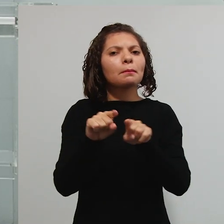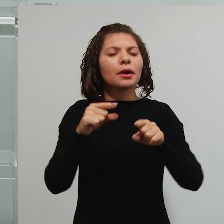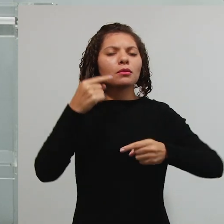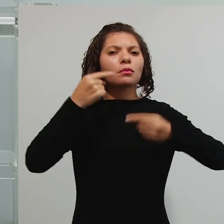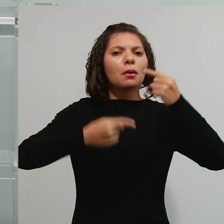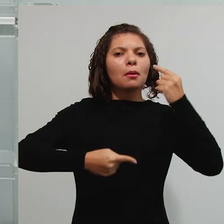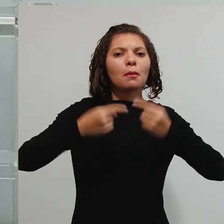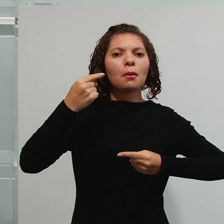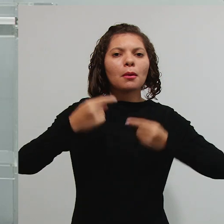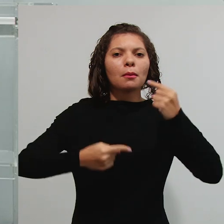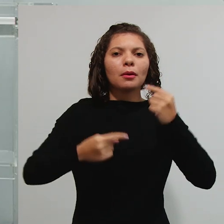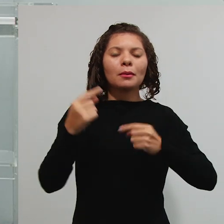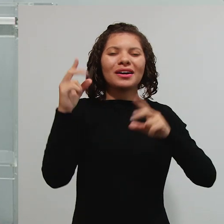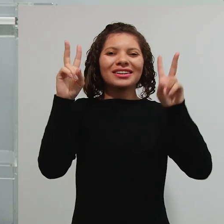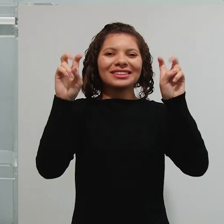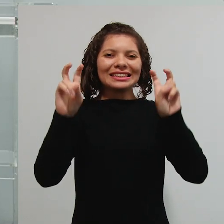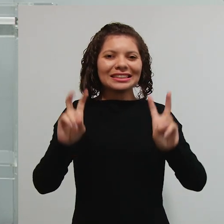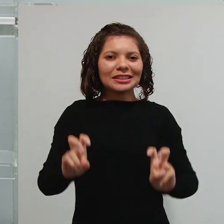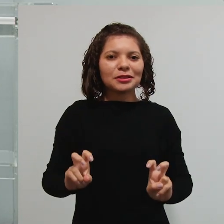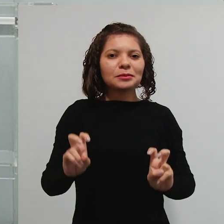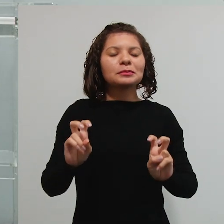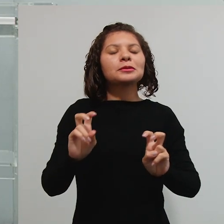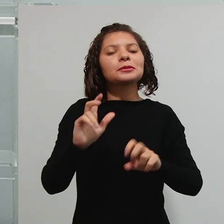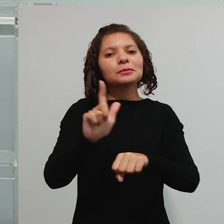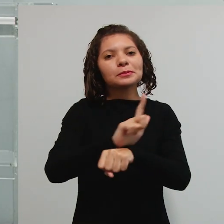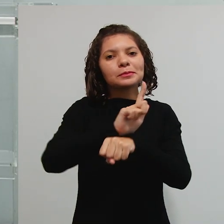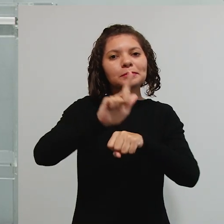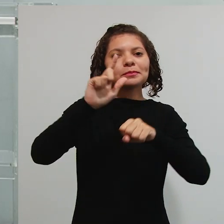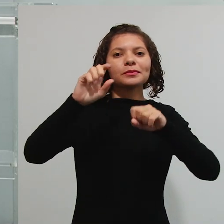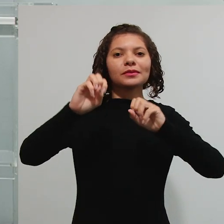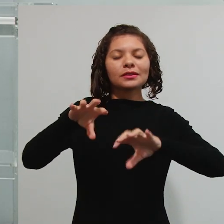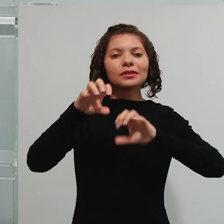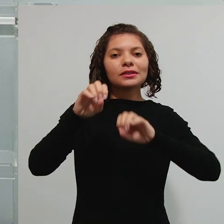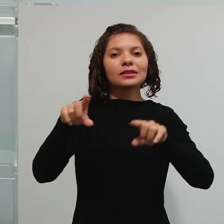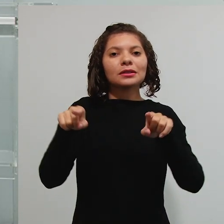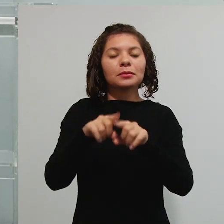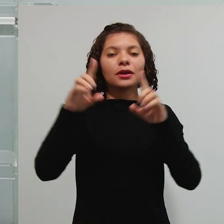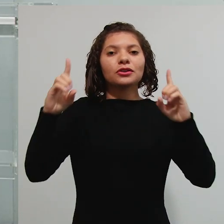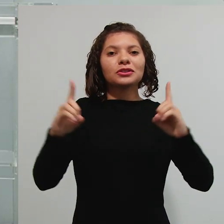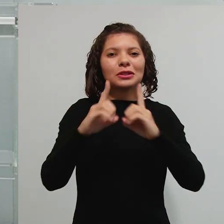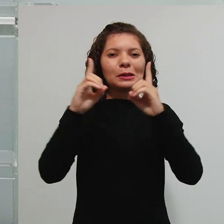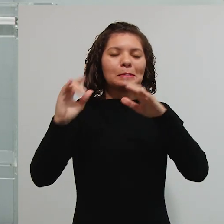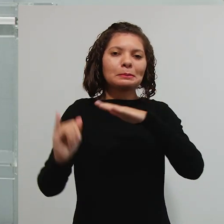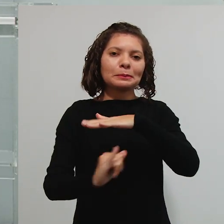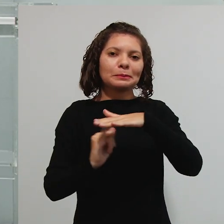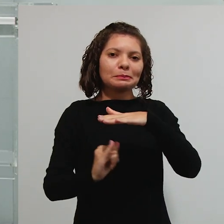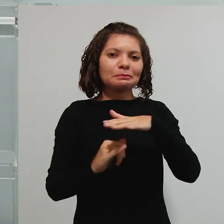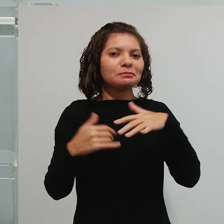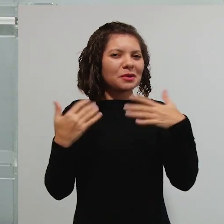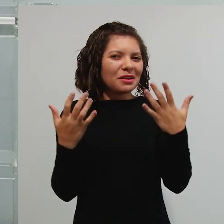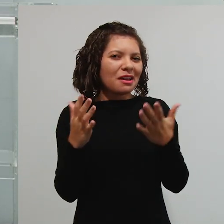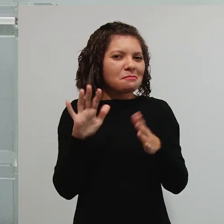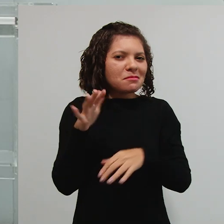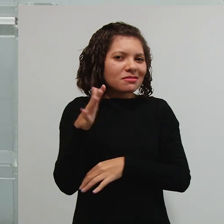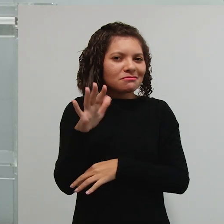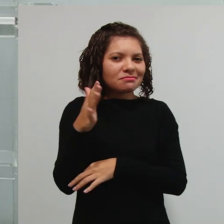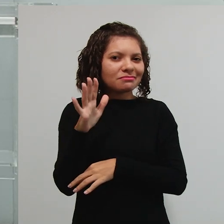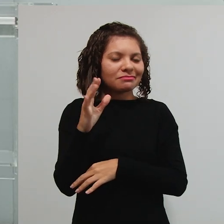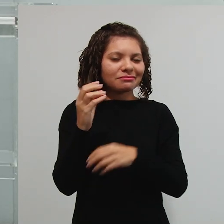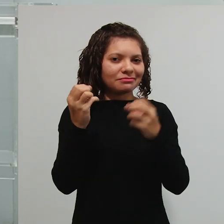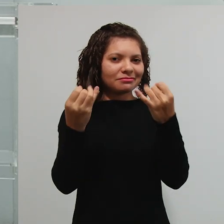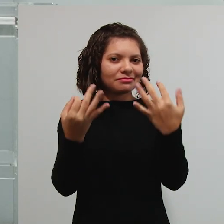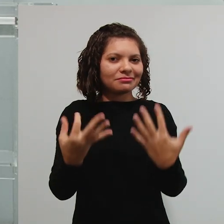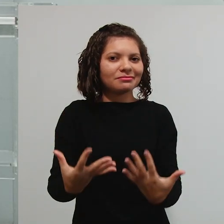discutir temáticas relacionadas à gestão educacional e à dinâmica institucional. Tá? Então, vai ser mais ou menos isso.